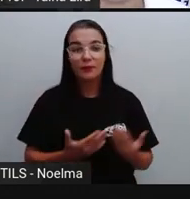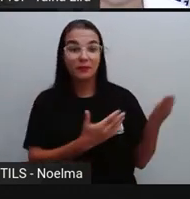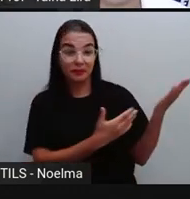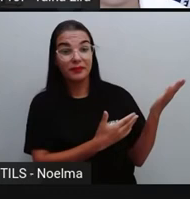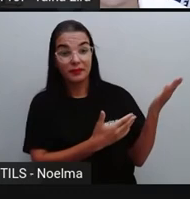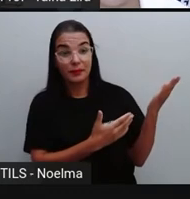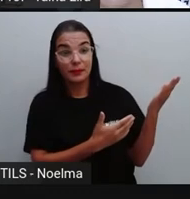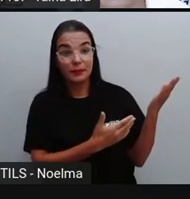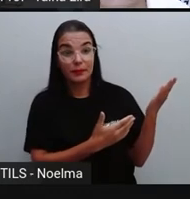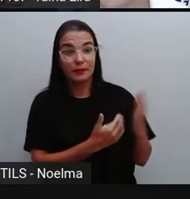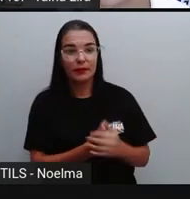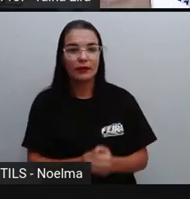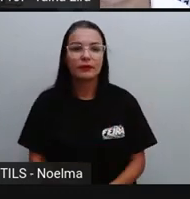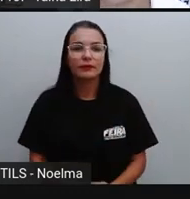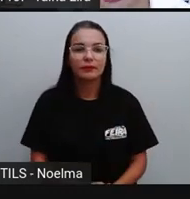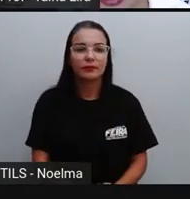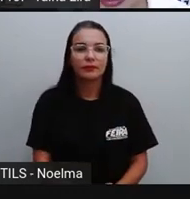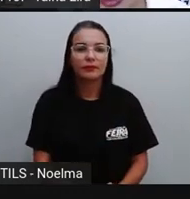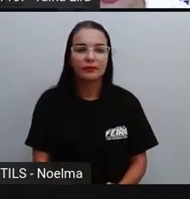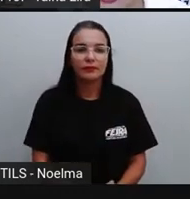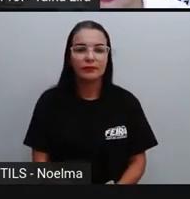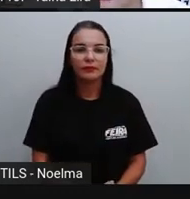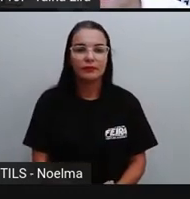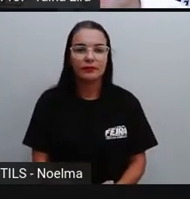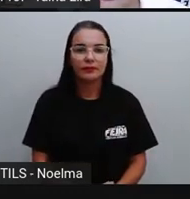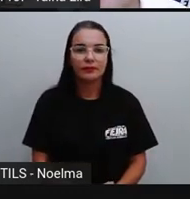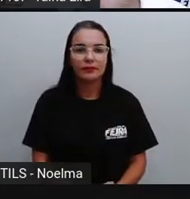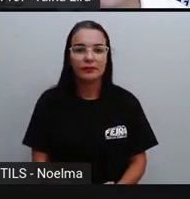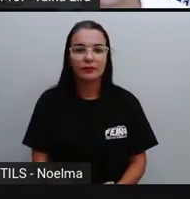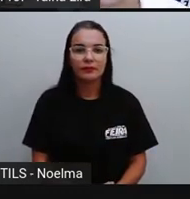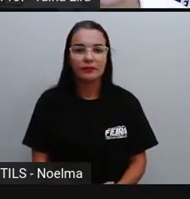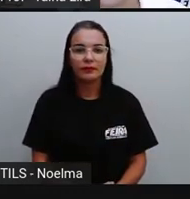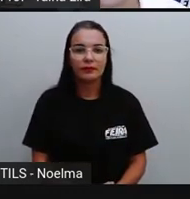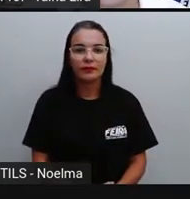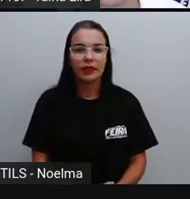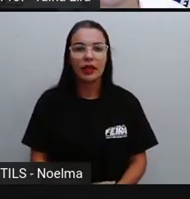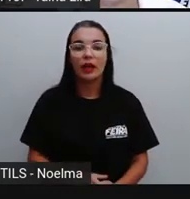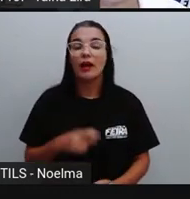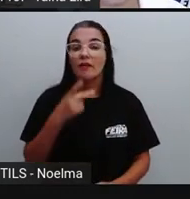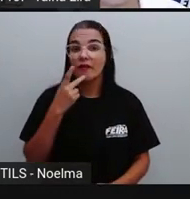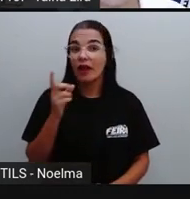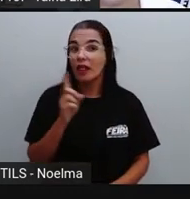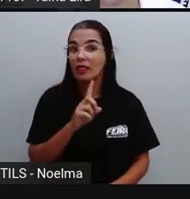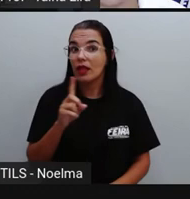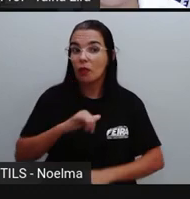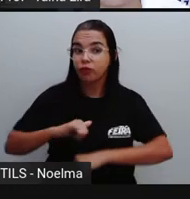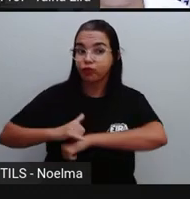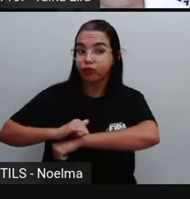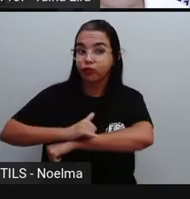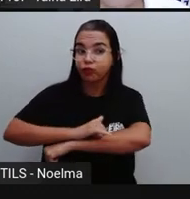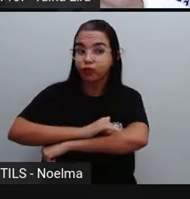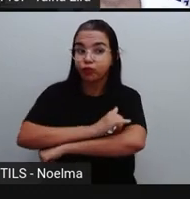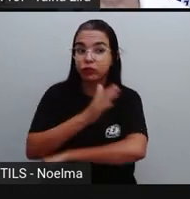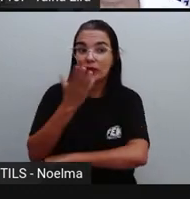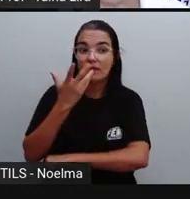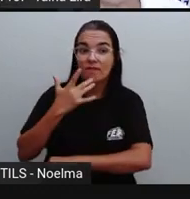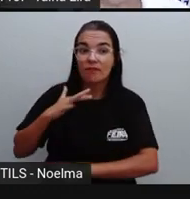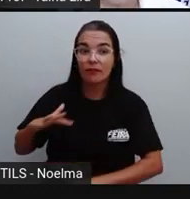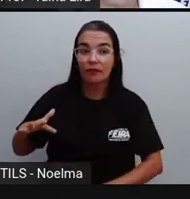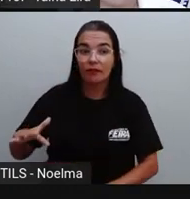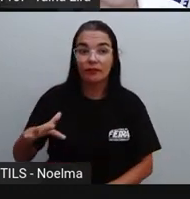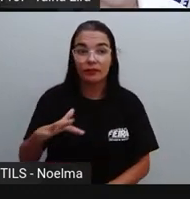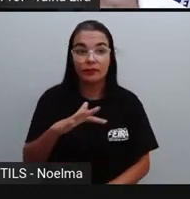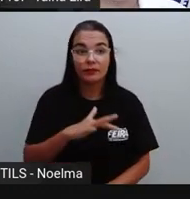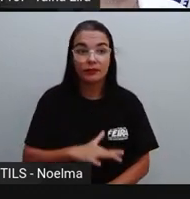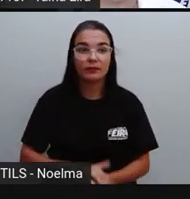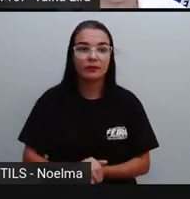caso, falar sobre alimentação saudável, tá certo? Diga não à obesidade infantil. Então, a gente está